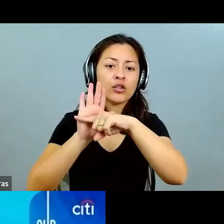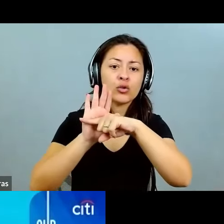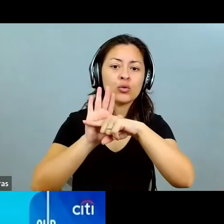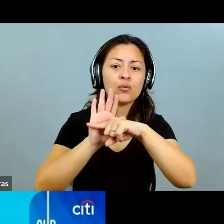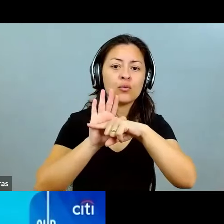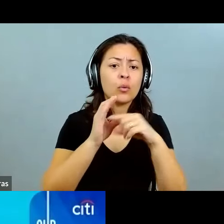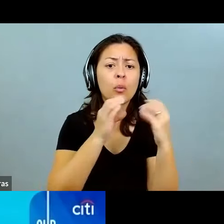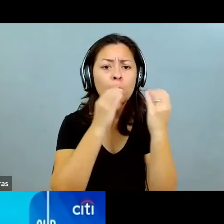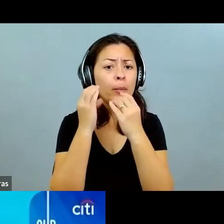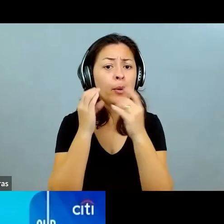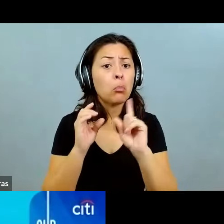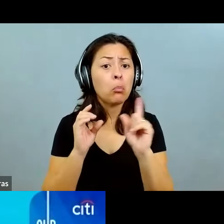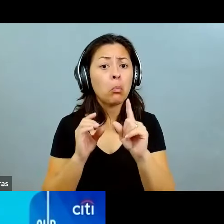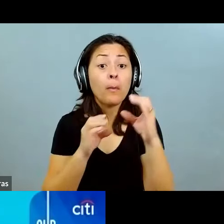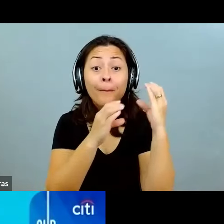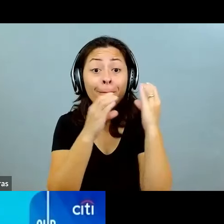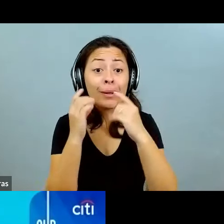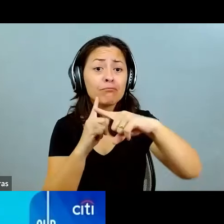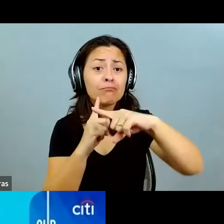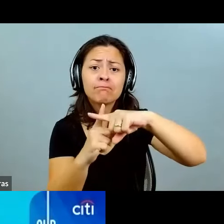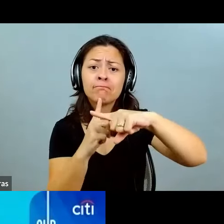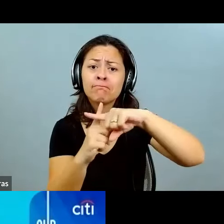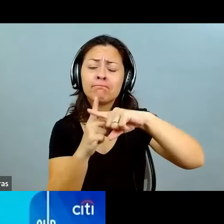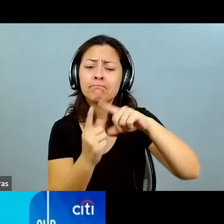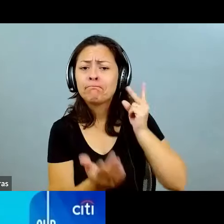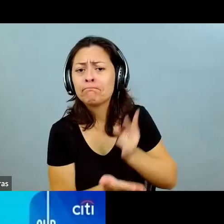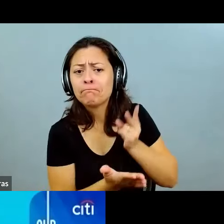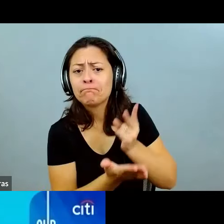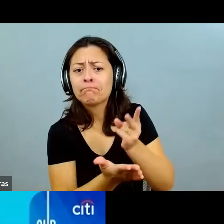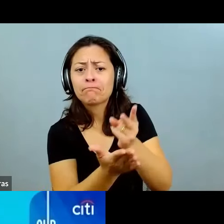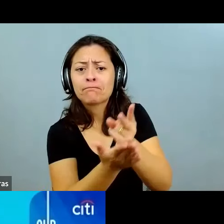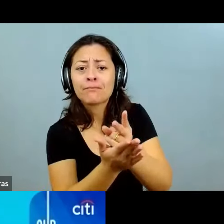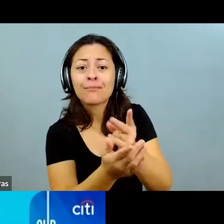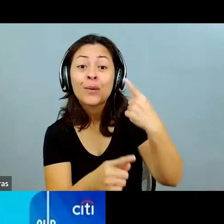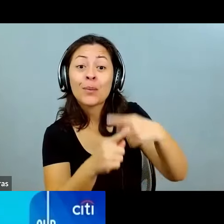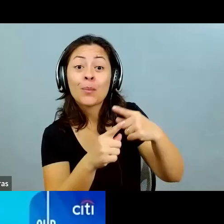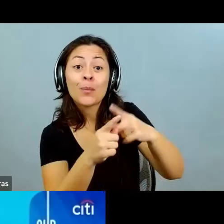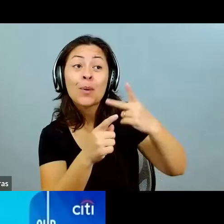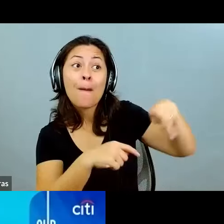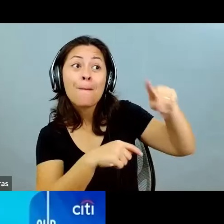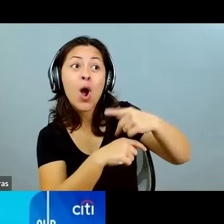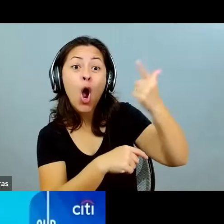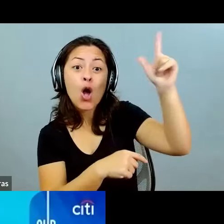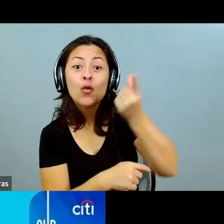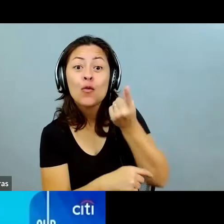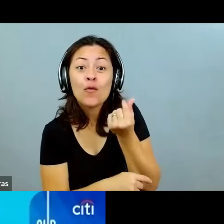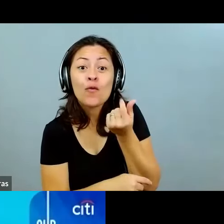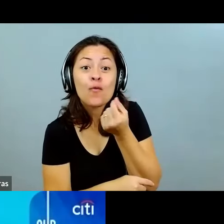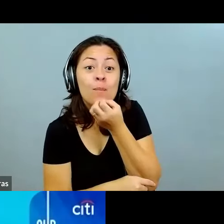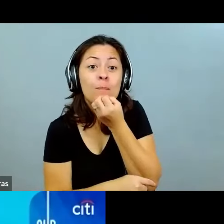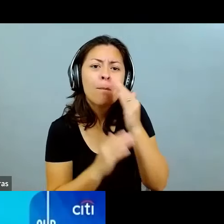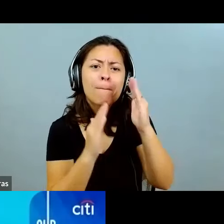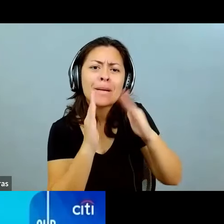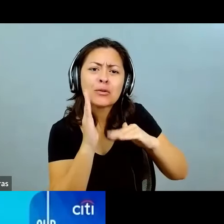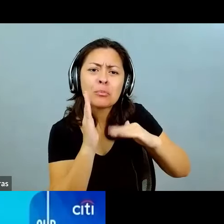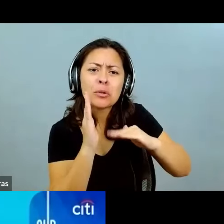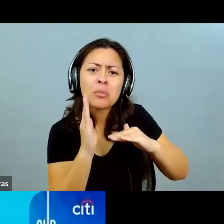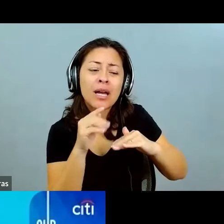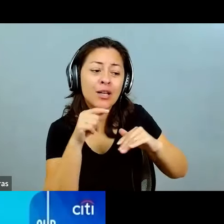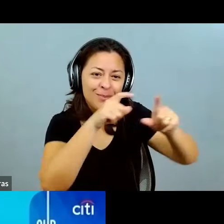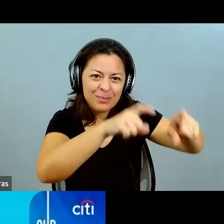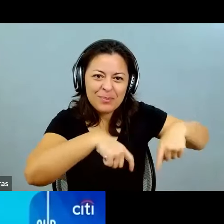não ele ficou positivo sempre porque o preço internacional era tão baixo e o câmbio apreciado que o preço de ideais ficava tão baixo que o produtor se negava a